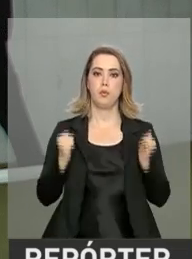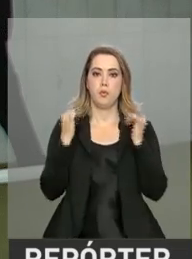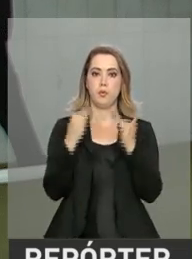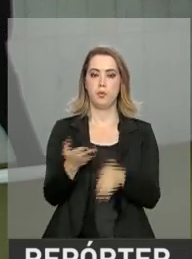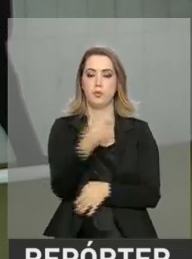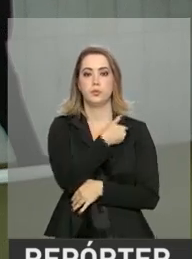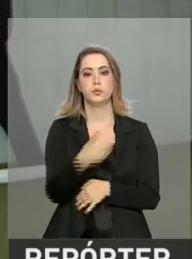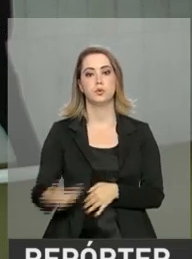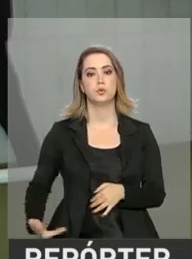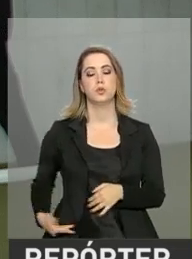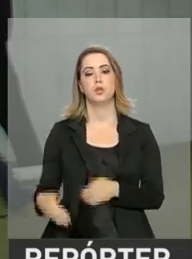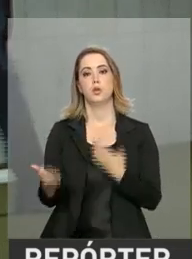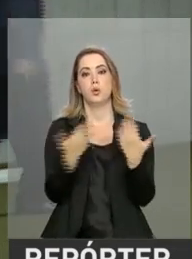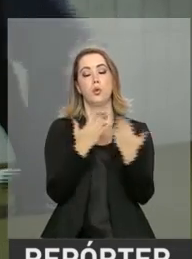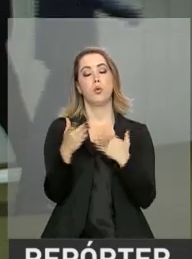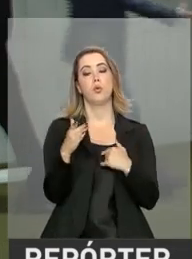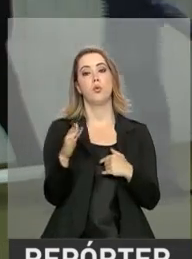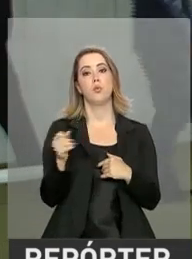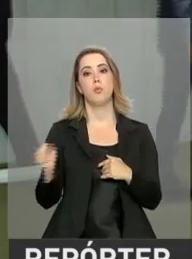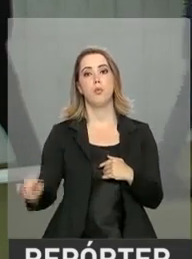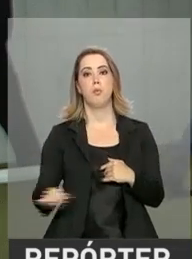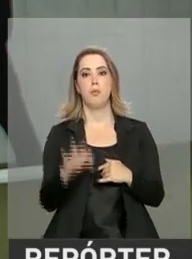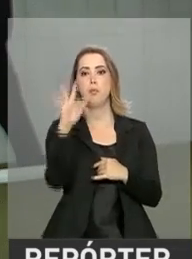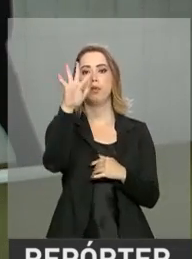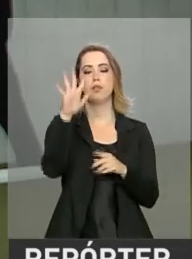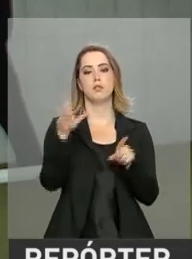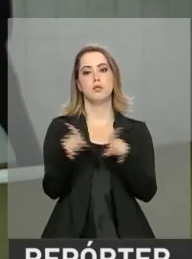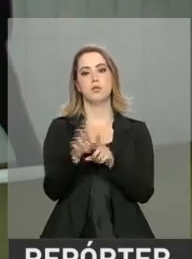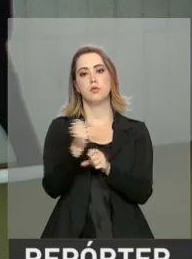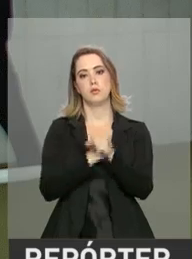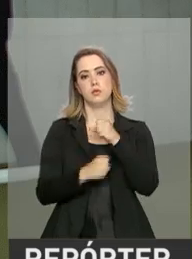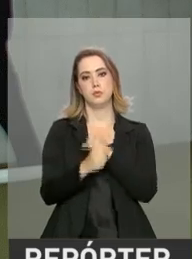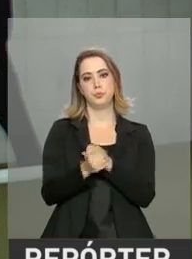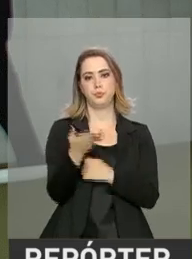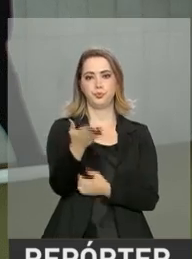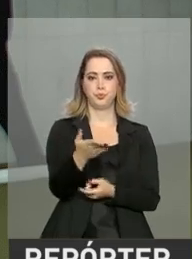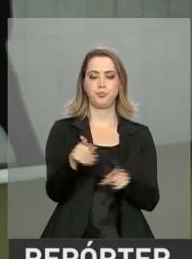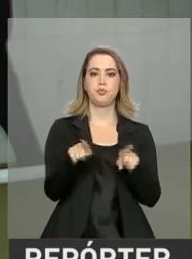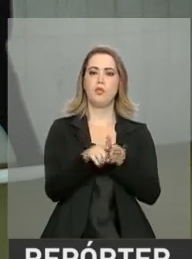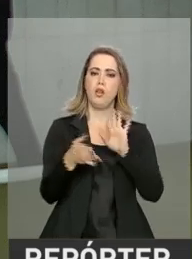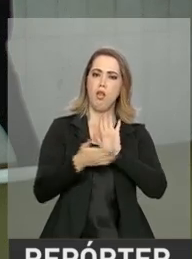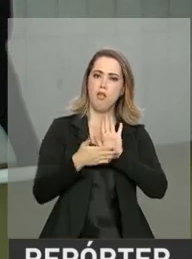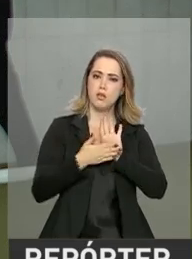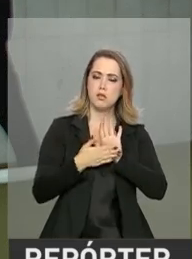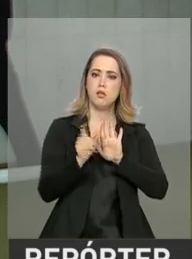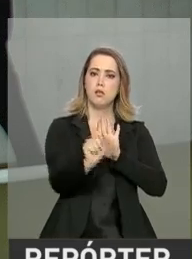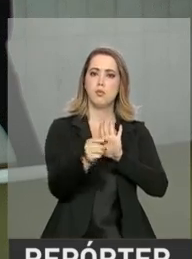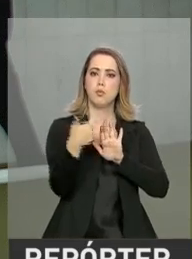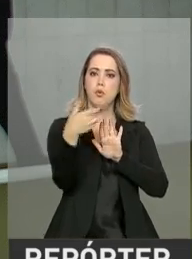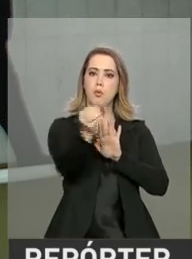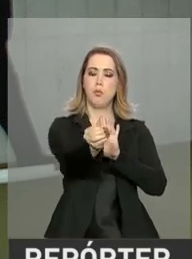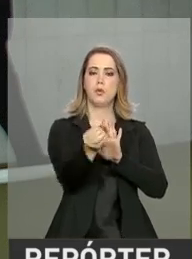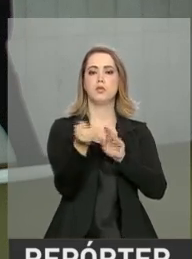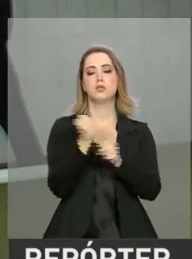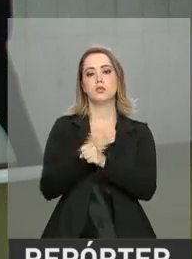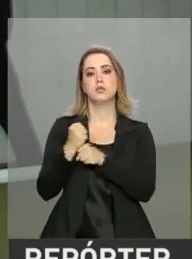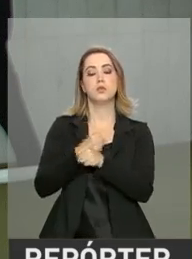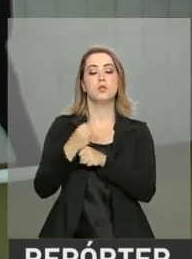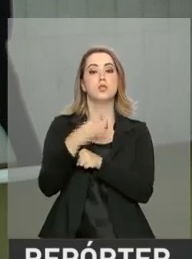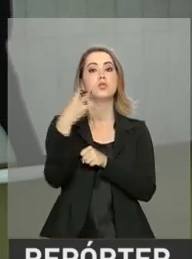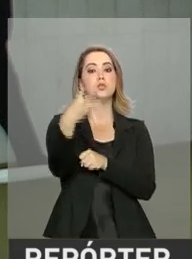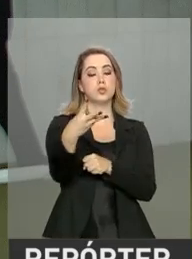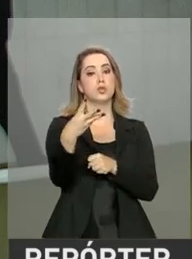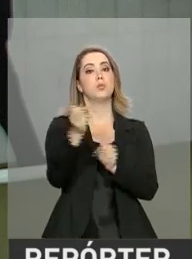ano anterior como referência. Esta proposta vai ter uma vigência de 20 anos e vai valer para os três poderes,